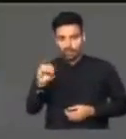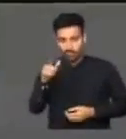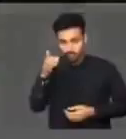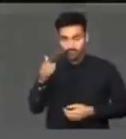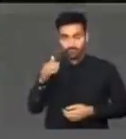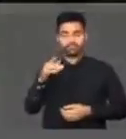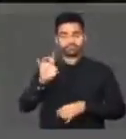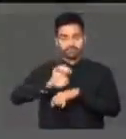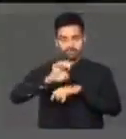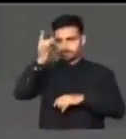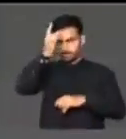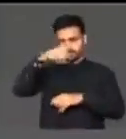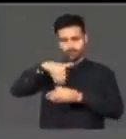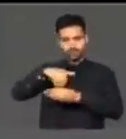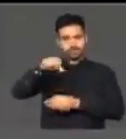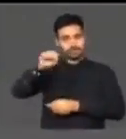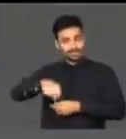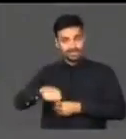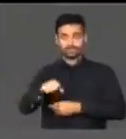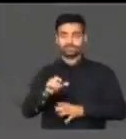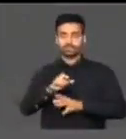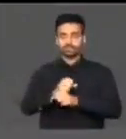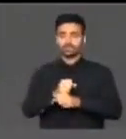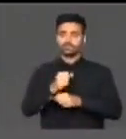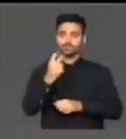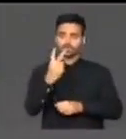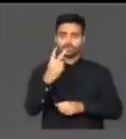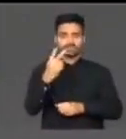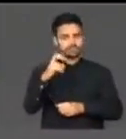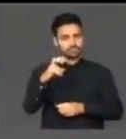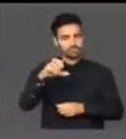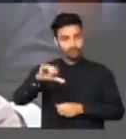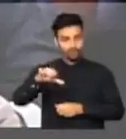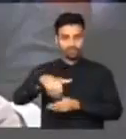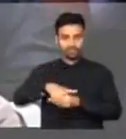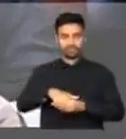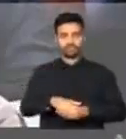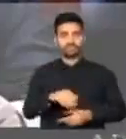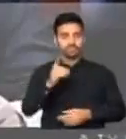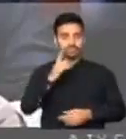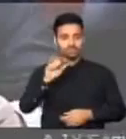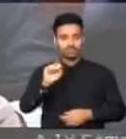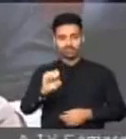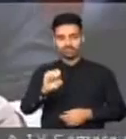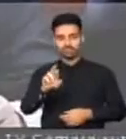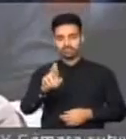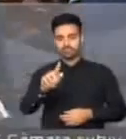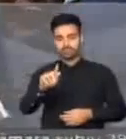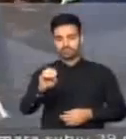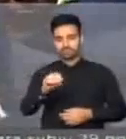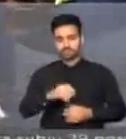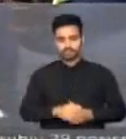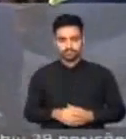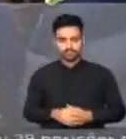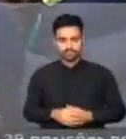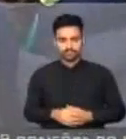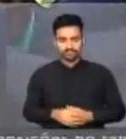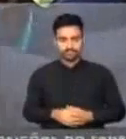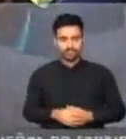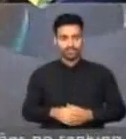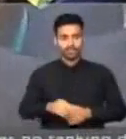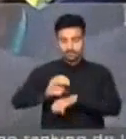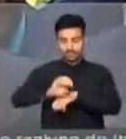Espírito Santo, votou sim, acumulado 259 votos. Deputado Sérgio Vidigal, do PDT. Pelo